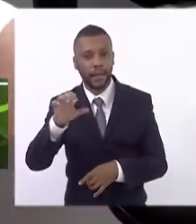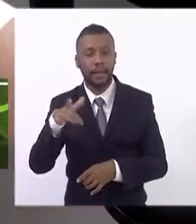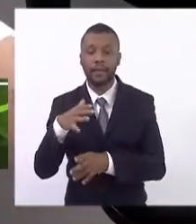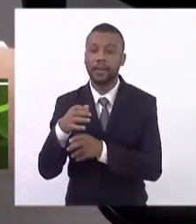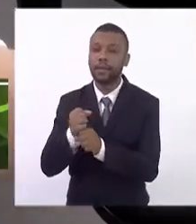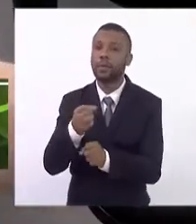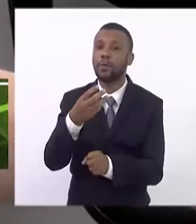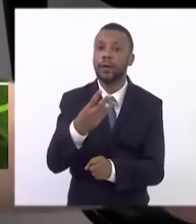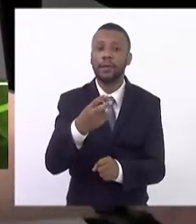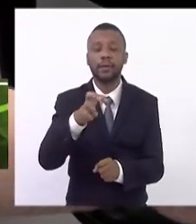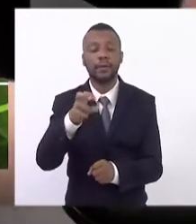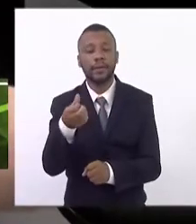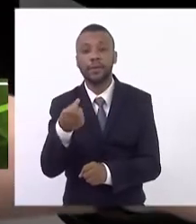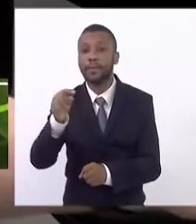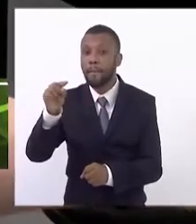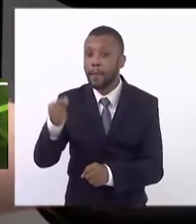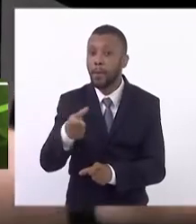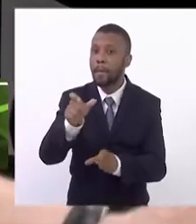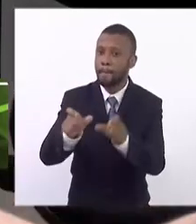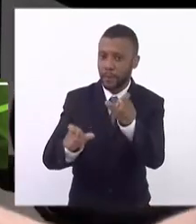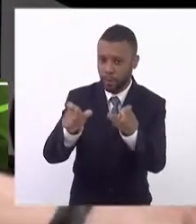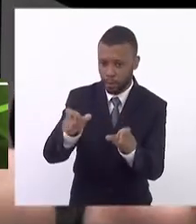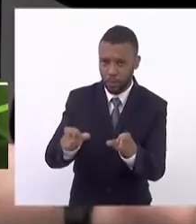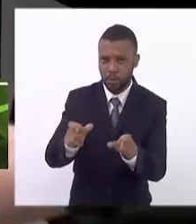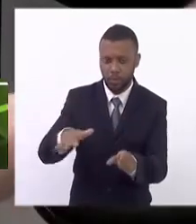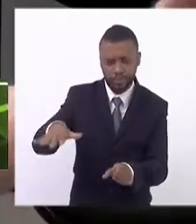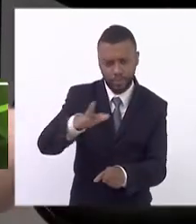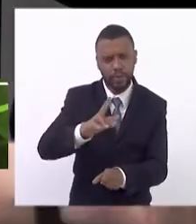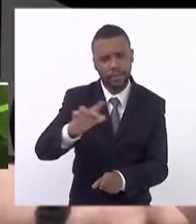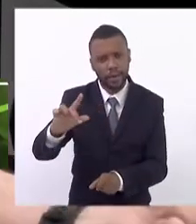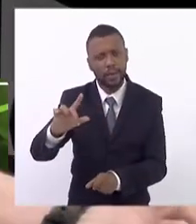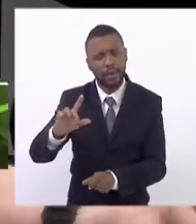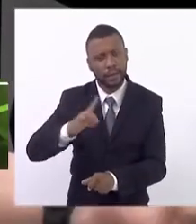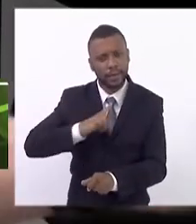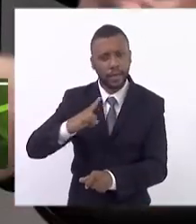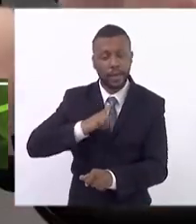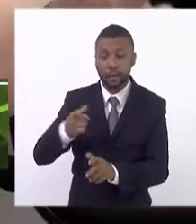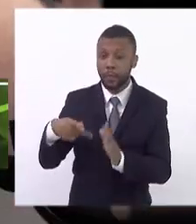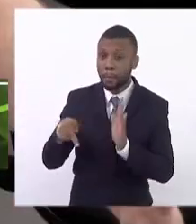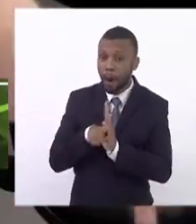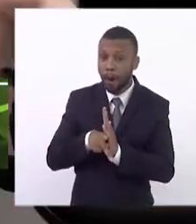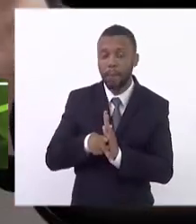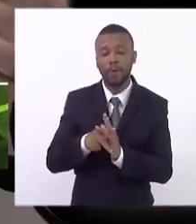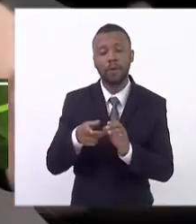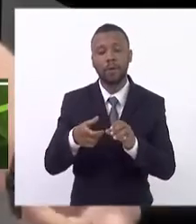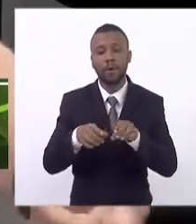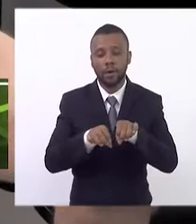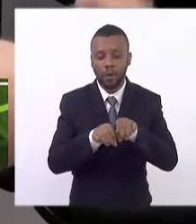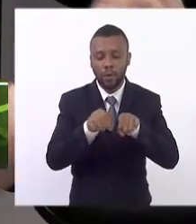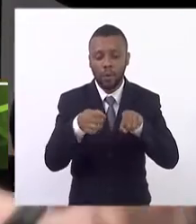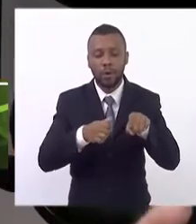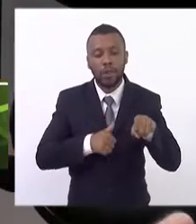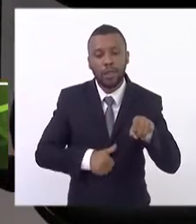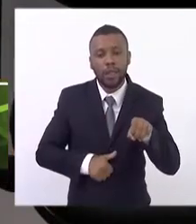456 mil pessoas vão ter os seus esgotos através das redes existentes ligadas nesse